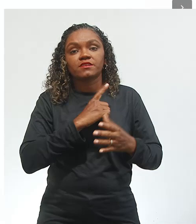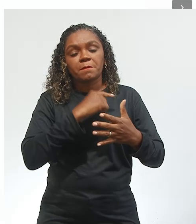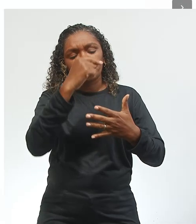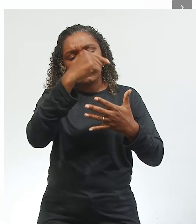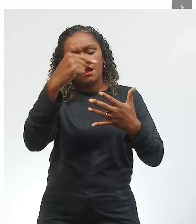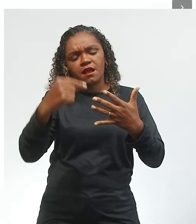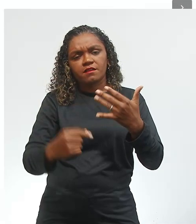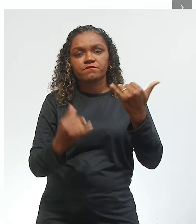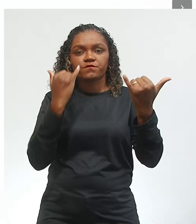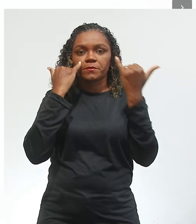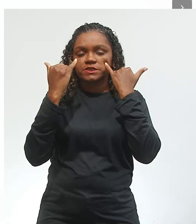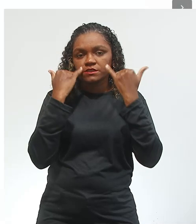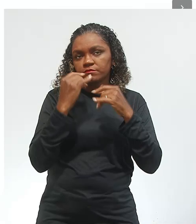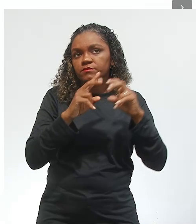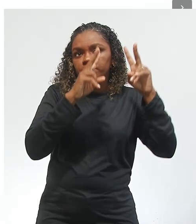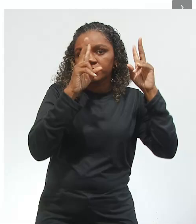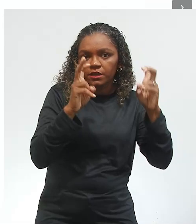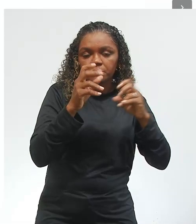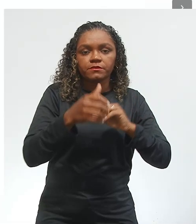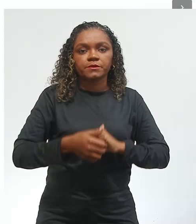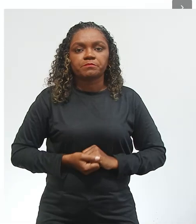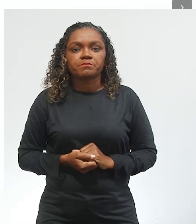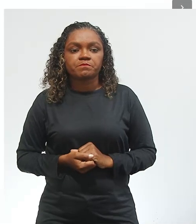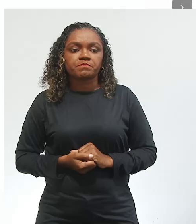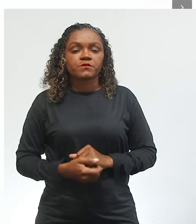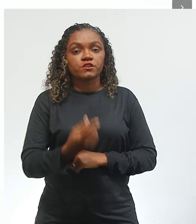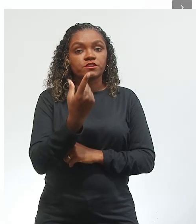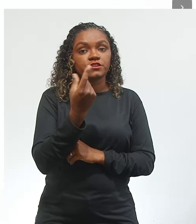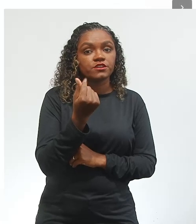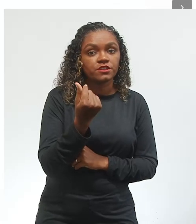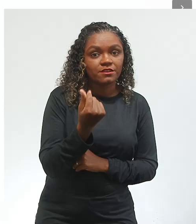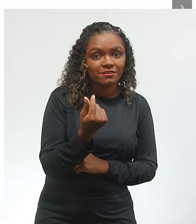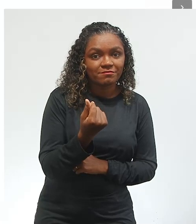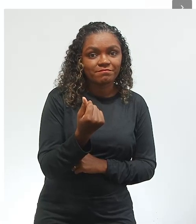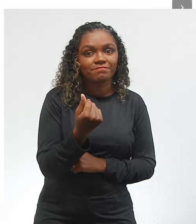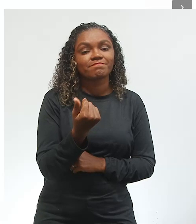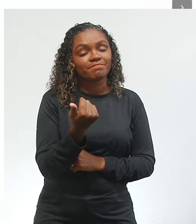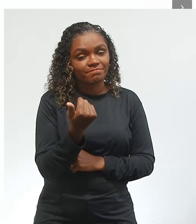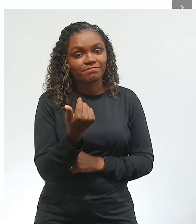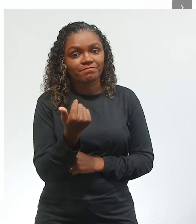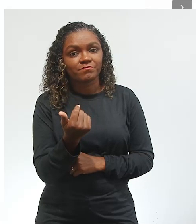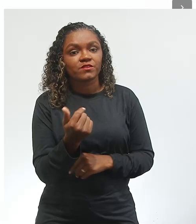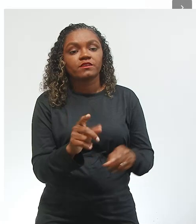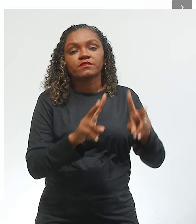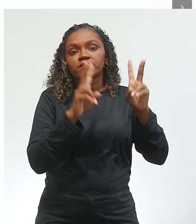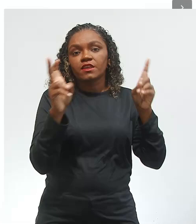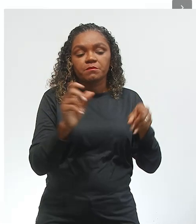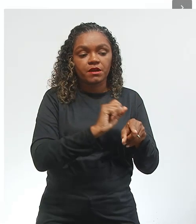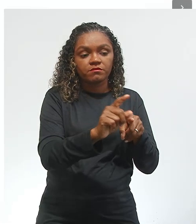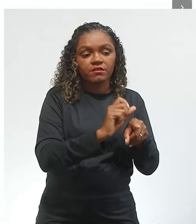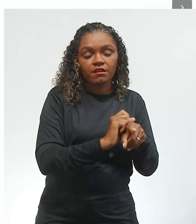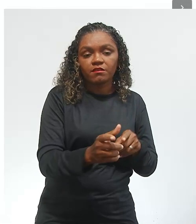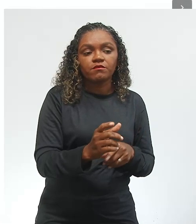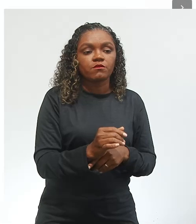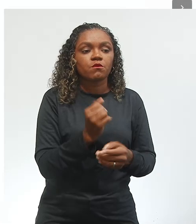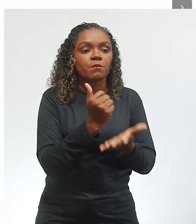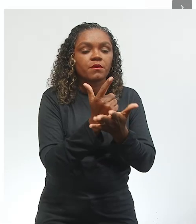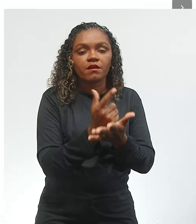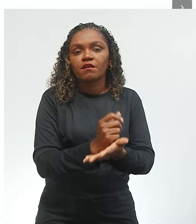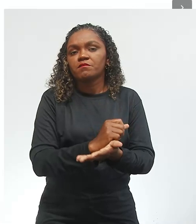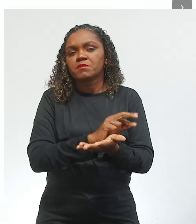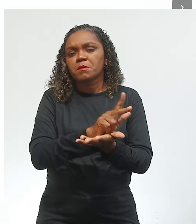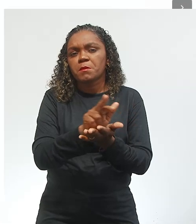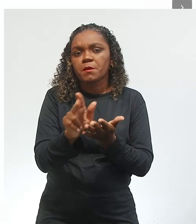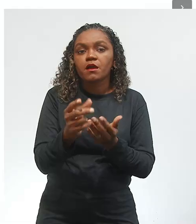tratar dos recursos, né? Ele vai tratar dos recursos que vão ser alocados para aquilo ali, né? Quanto que vai